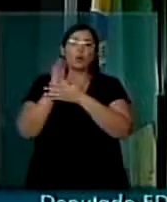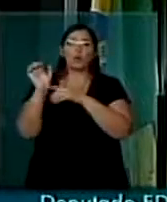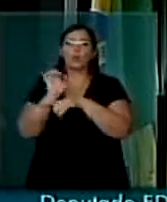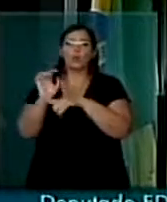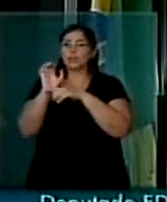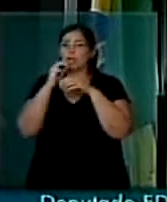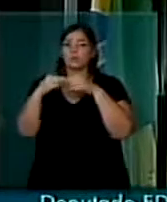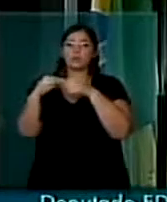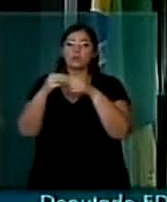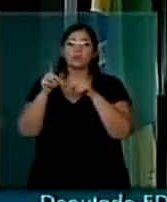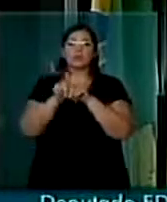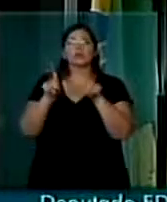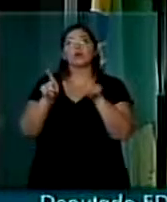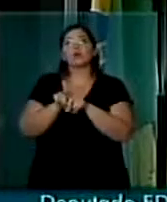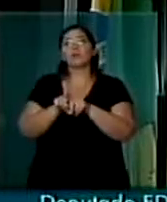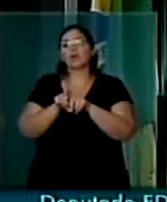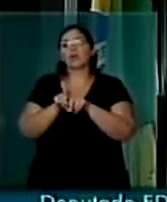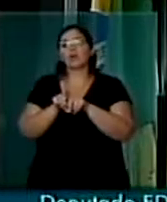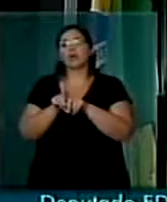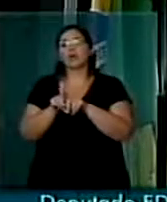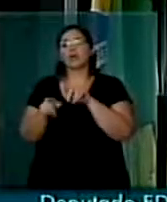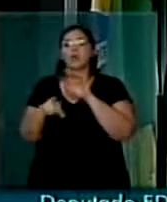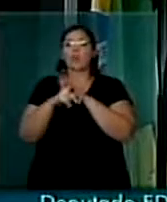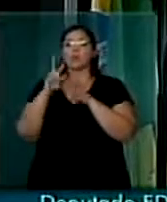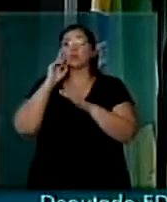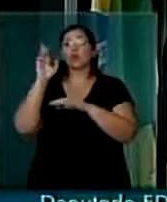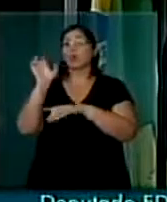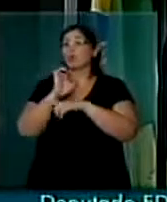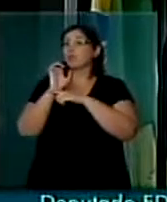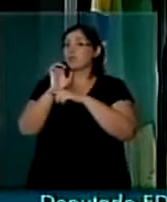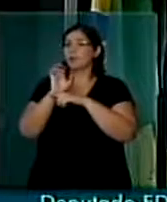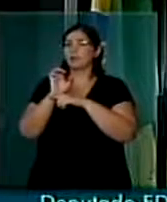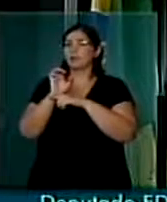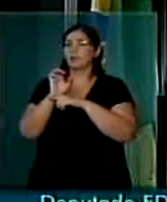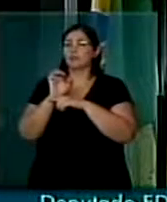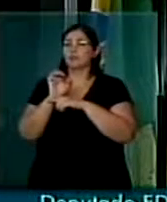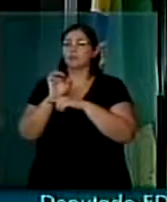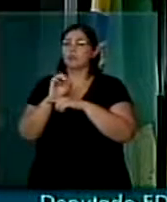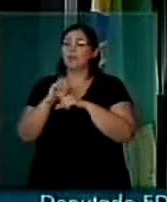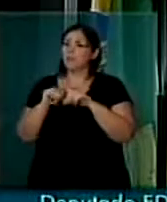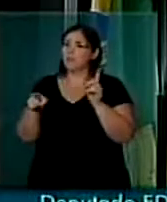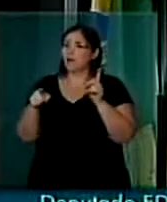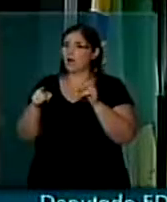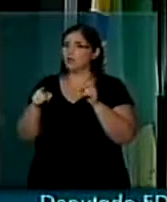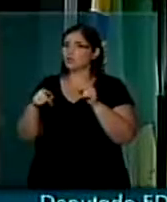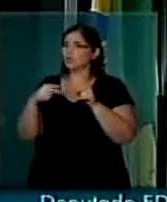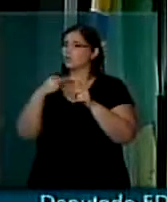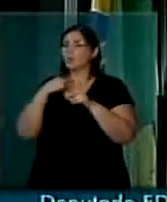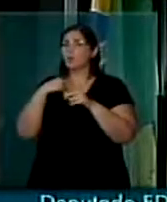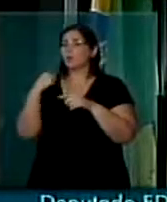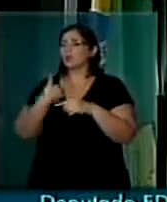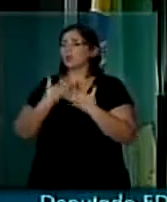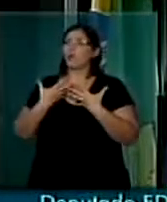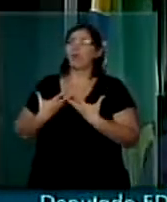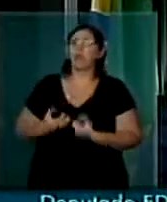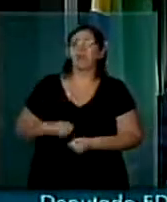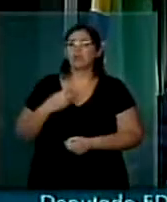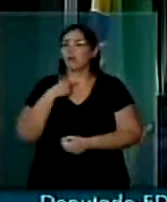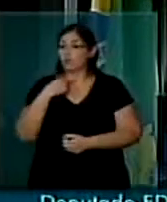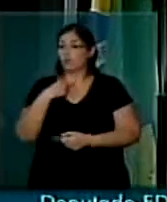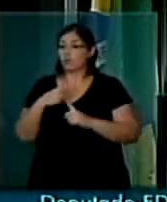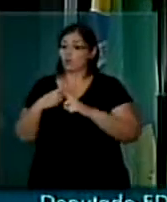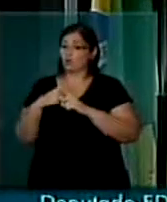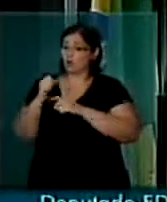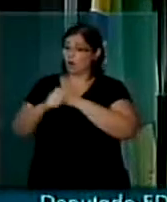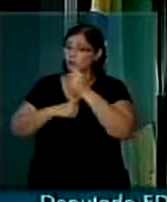de municípios e até mesmo de empresários. Mas não podemos desanimar. O ano que vem